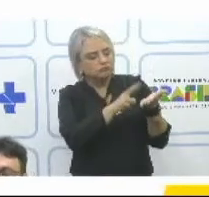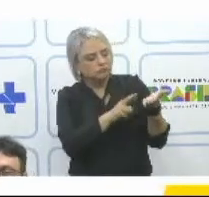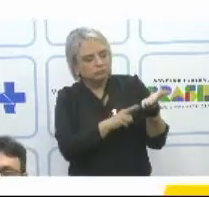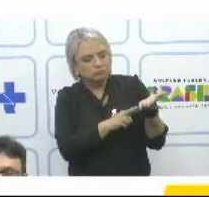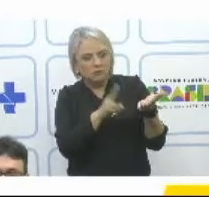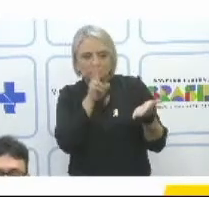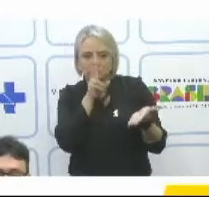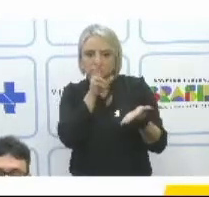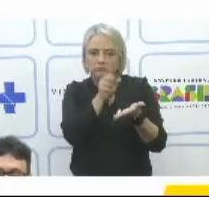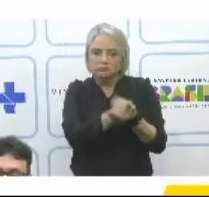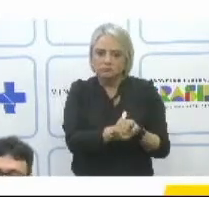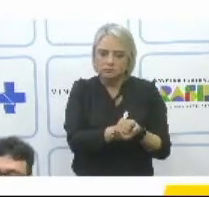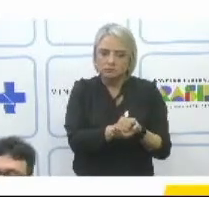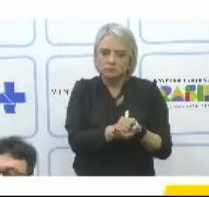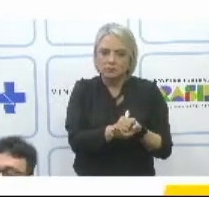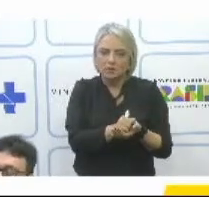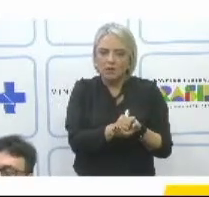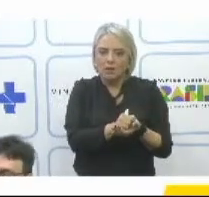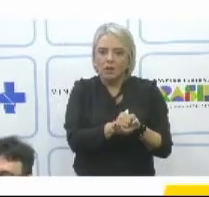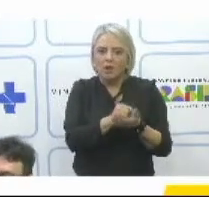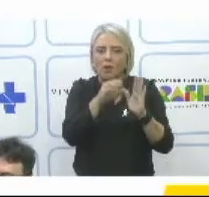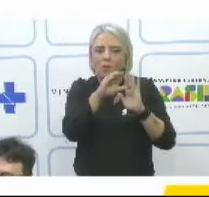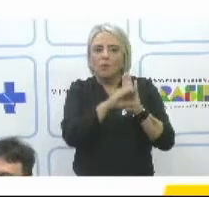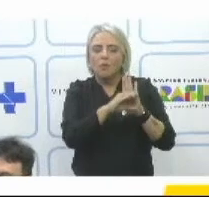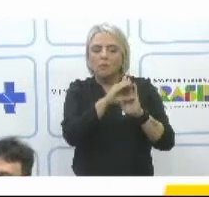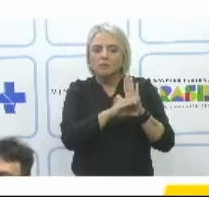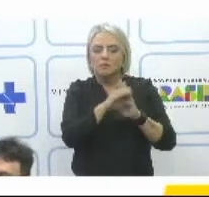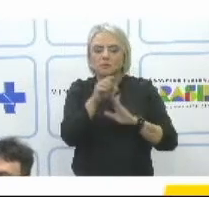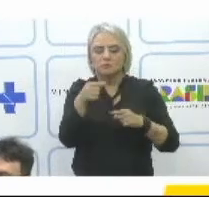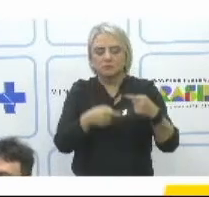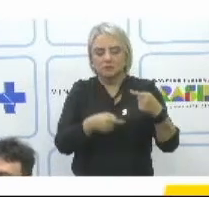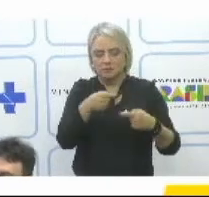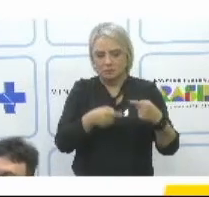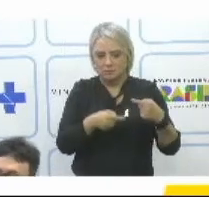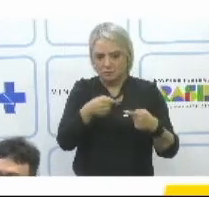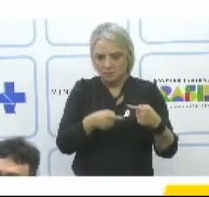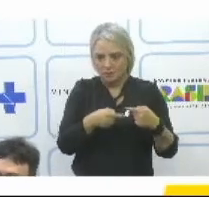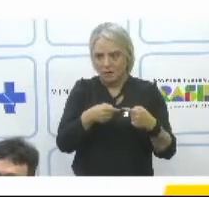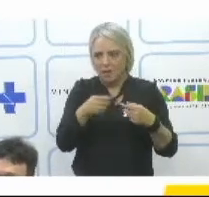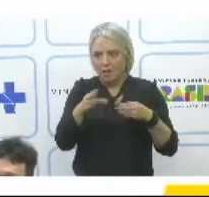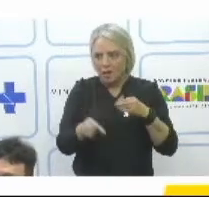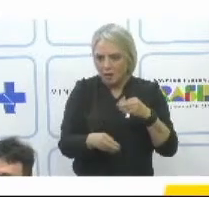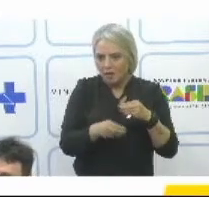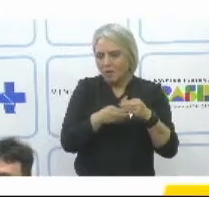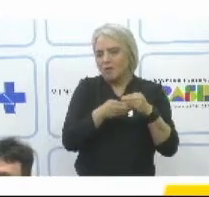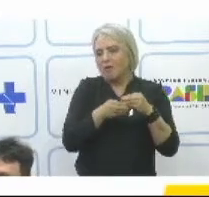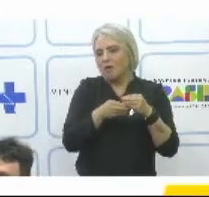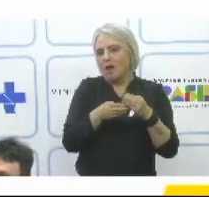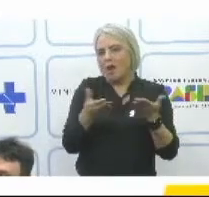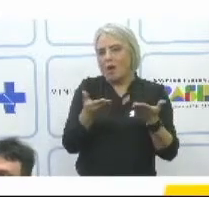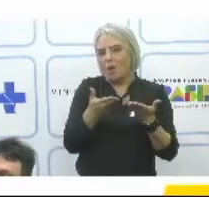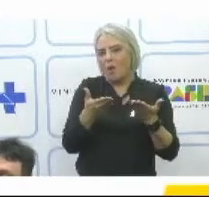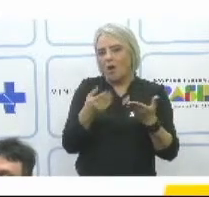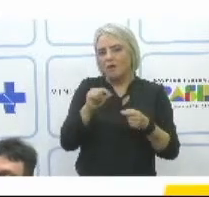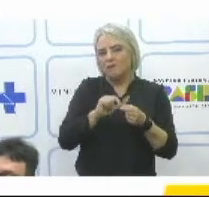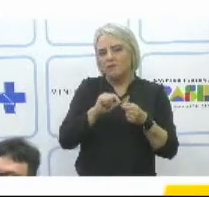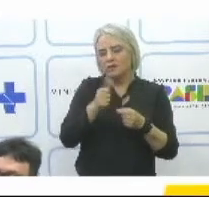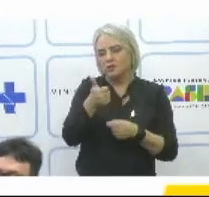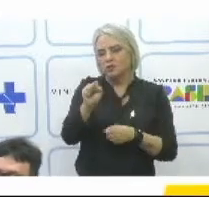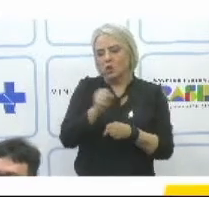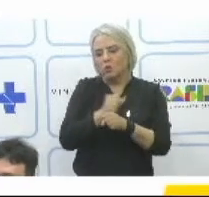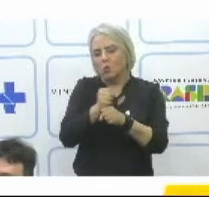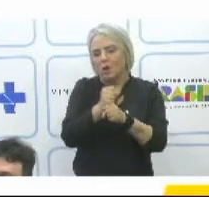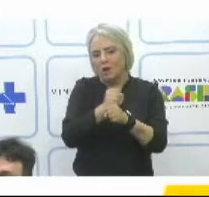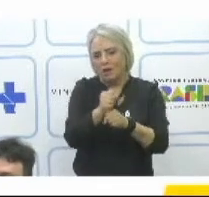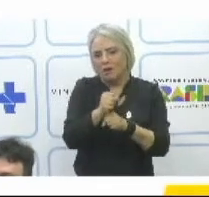né, e fortalecimento do aspecto conceitual da política, né, que completou agora 18 anos, que a